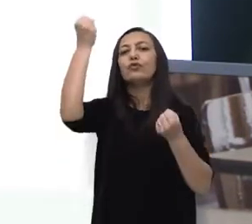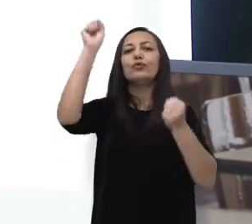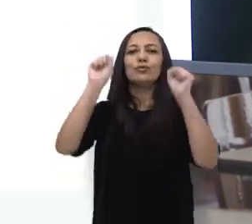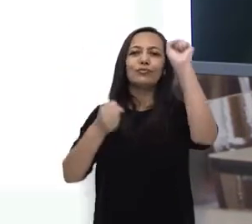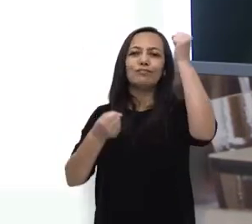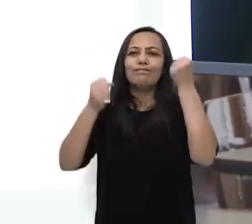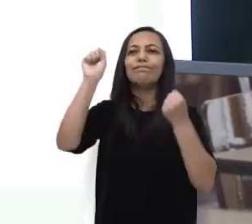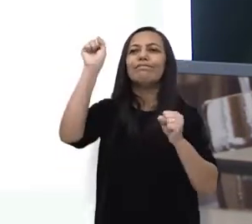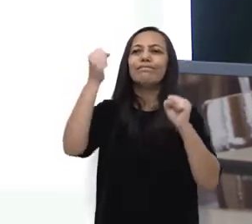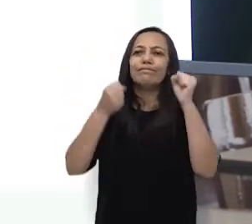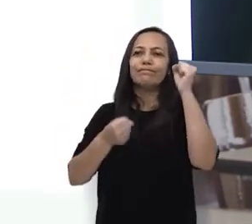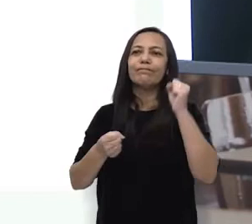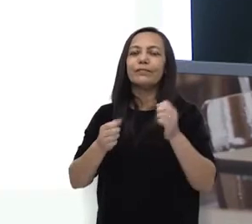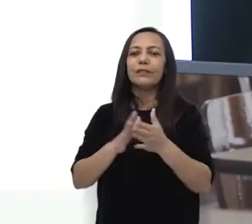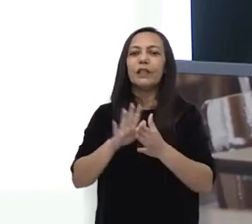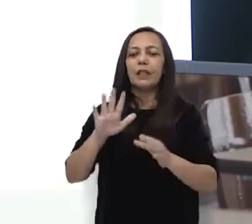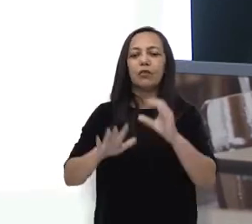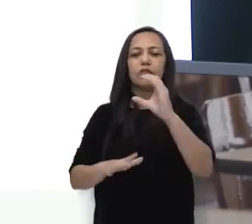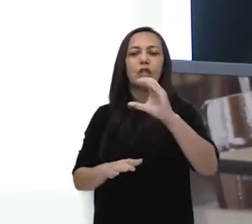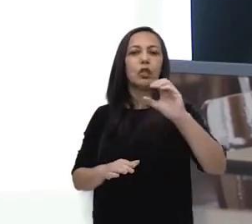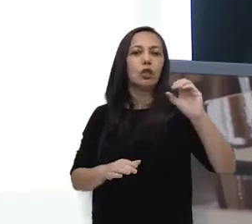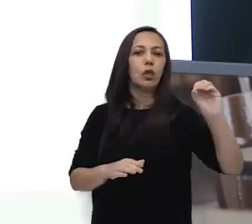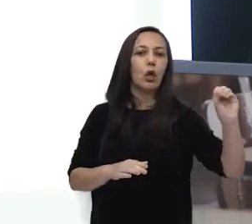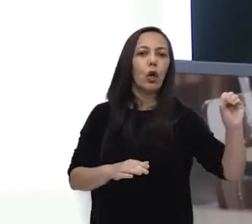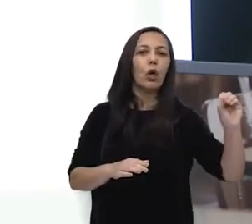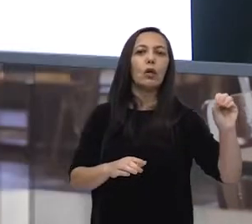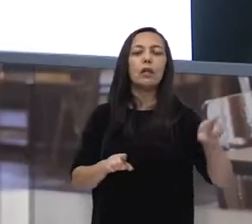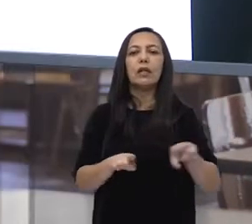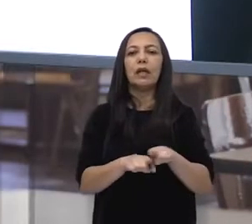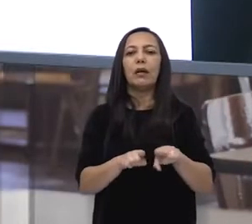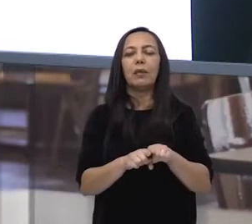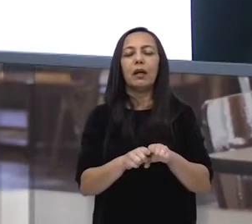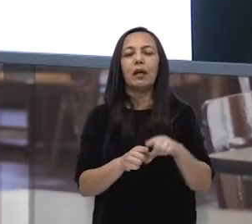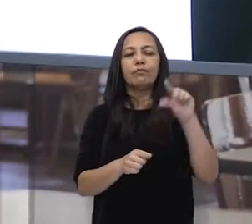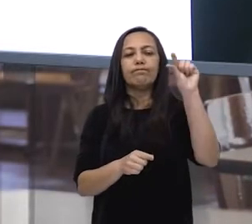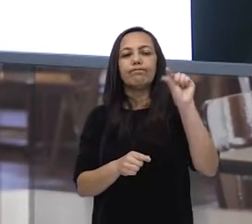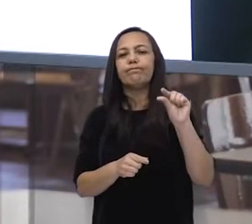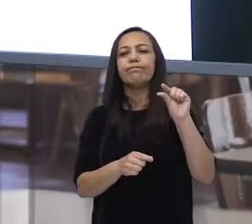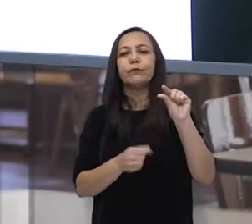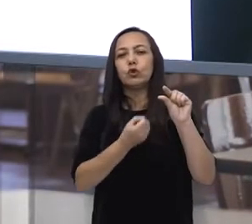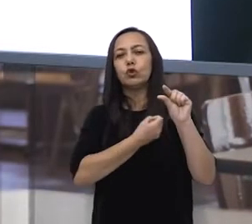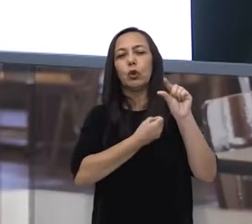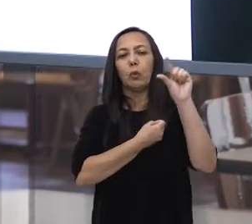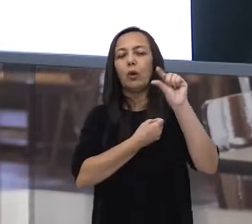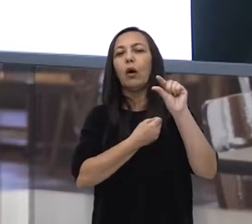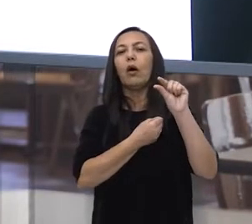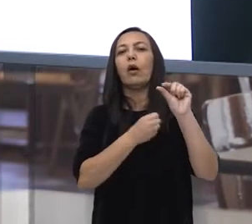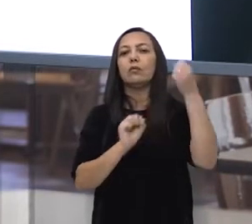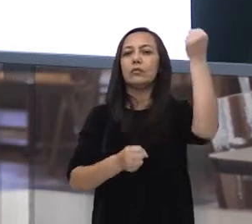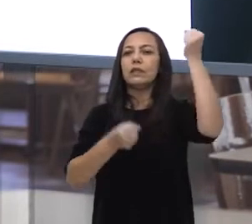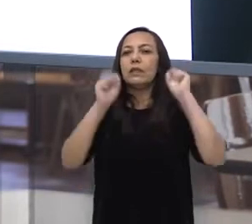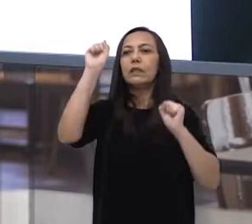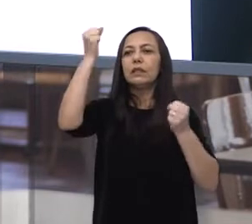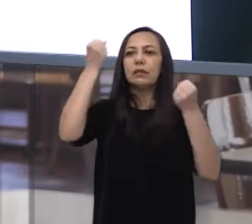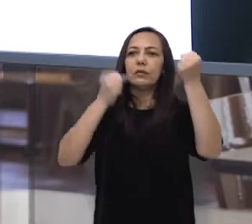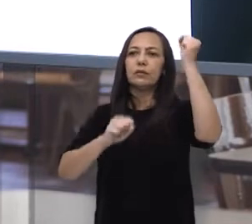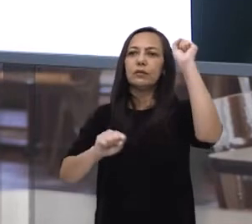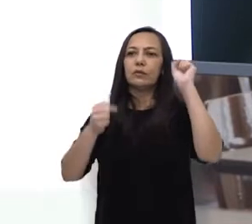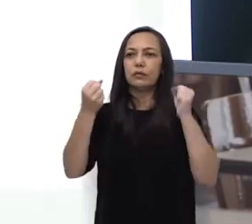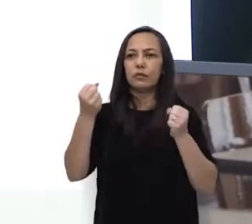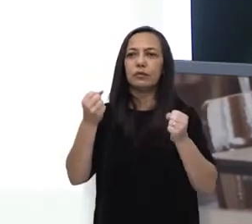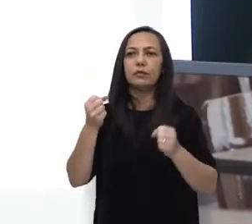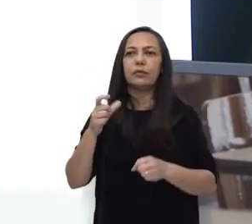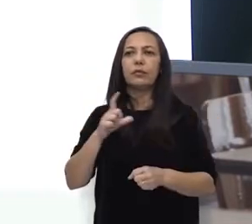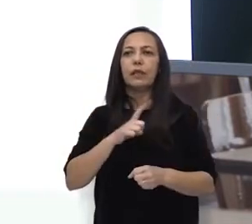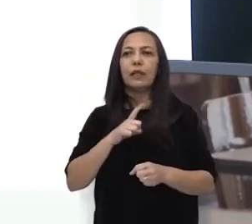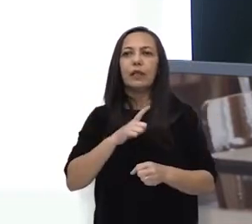florestas, e a região centro-oeste, porque teve uma ocupação tardia e, querendo ou não, é ligada ao setor primário. Tirando isso, nós